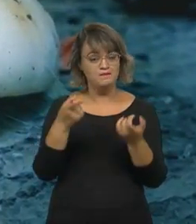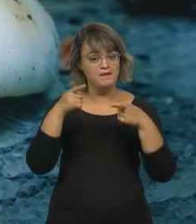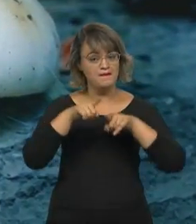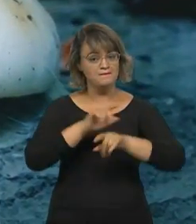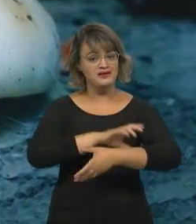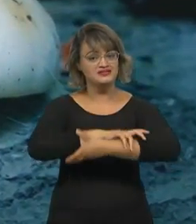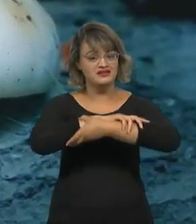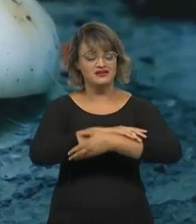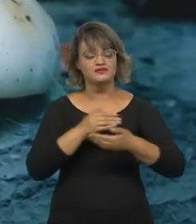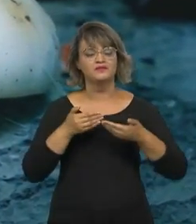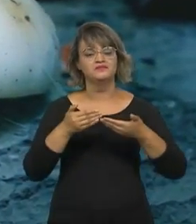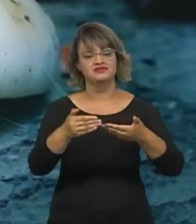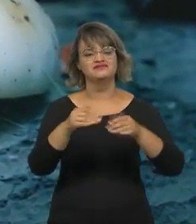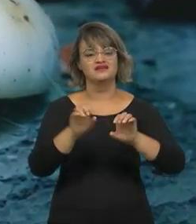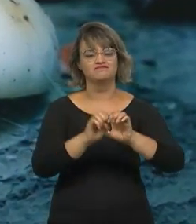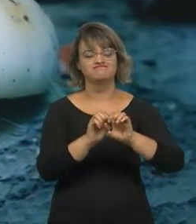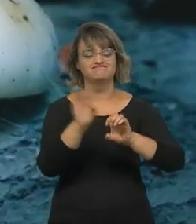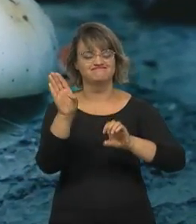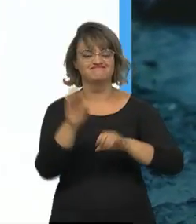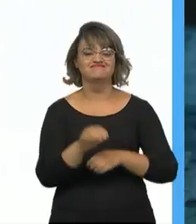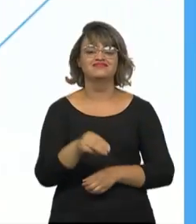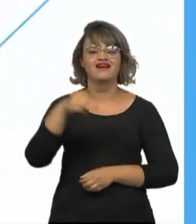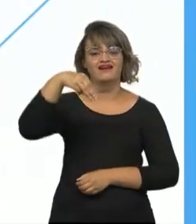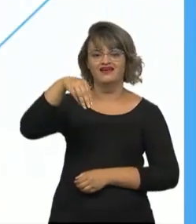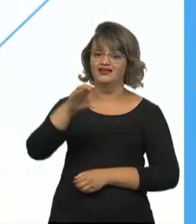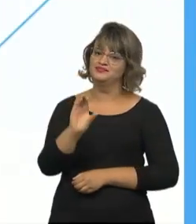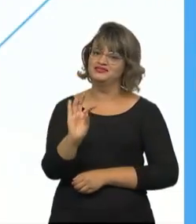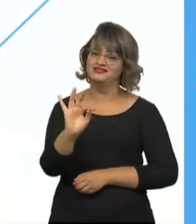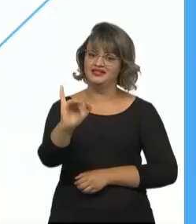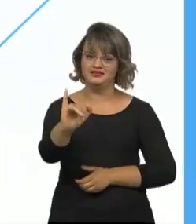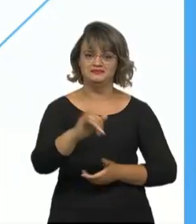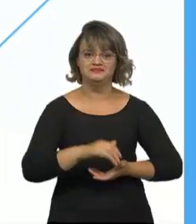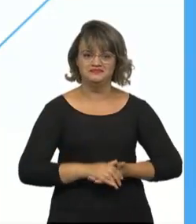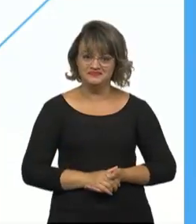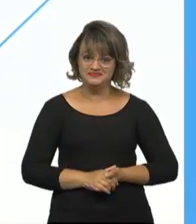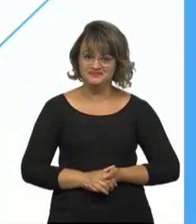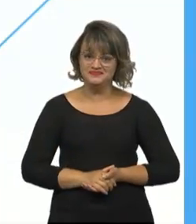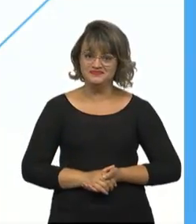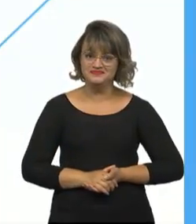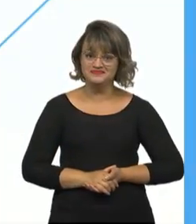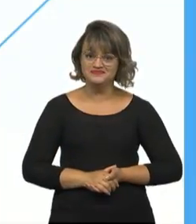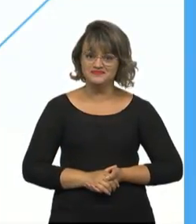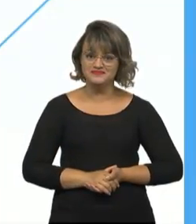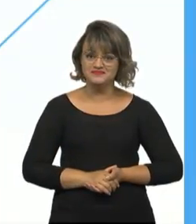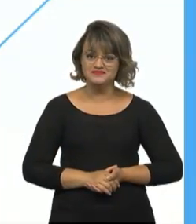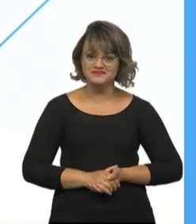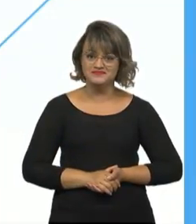Ministério da Ciência, Tecnologia e Inovações, MCTI.